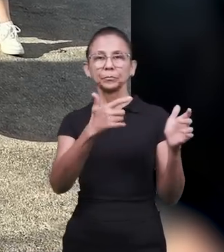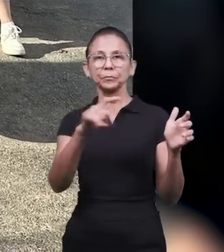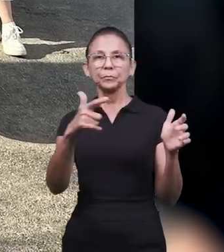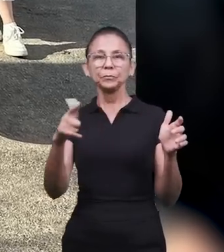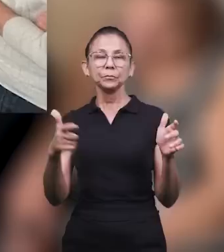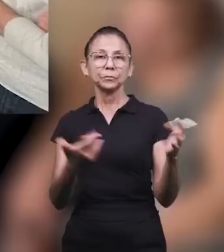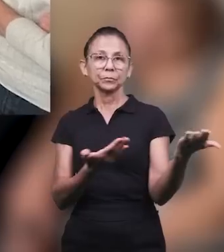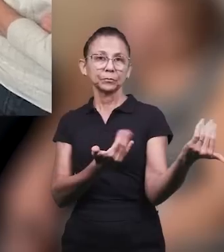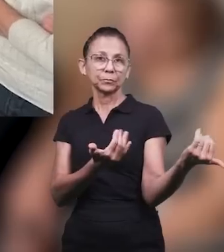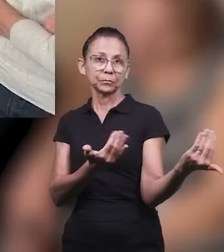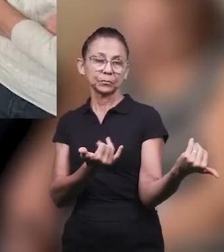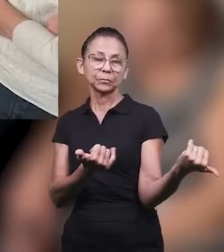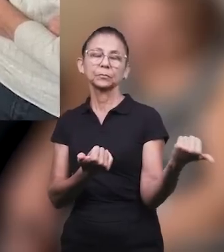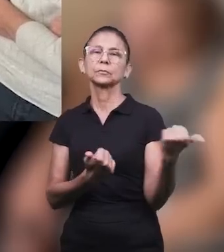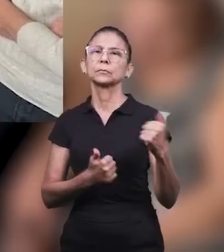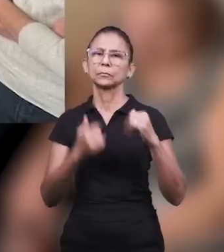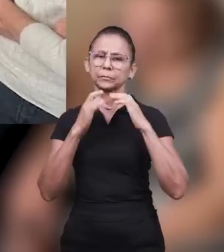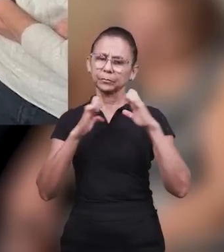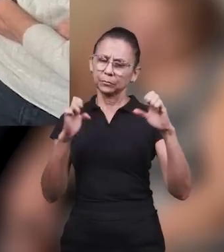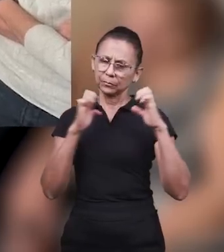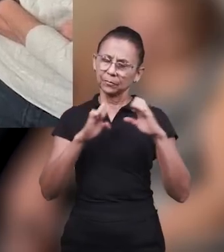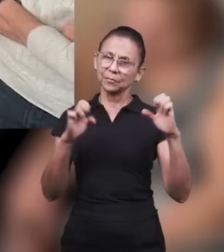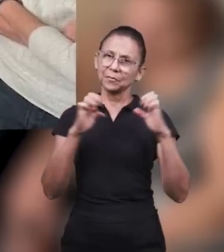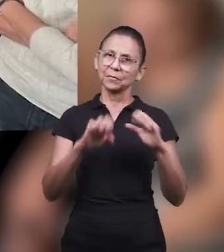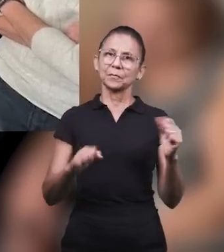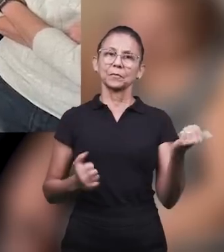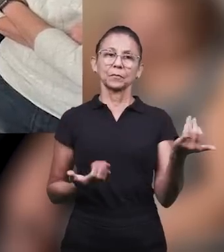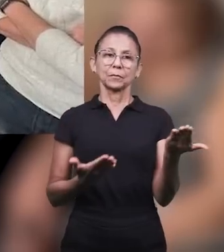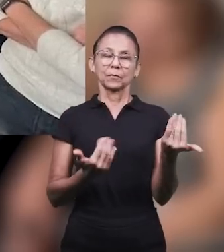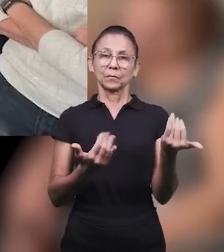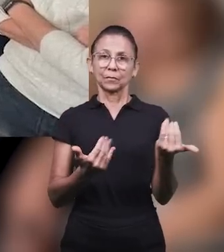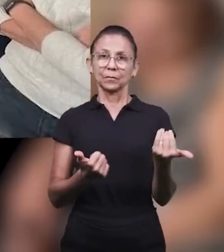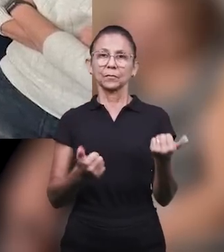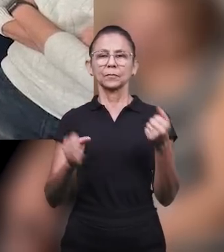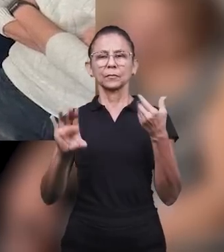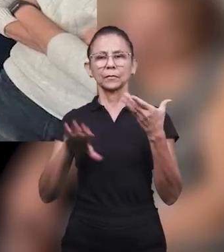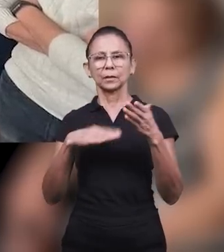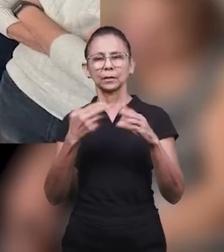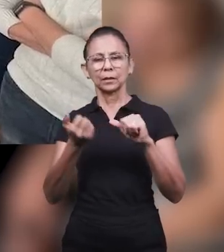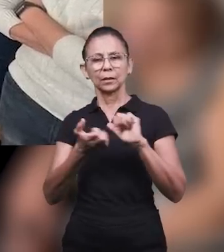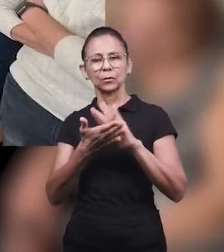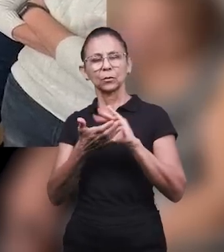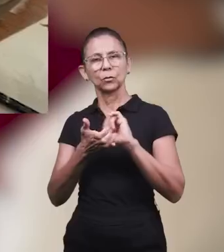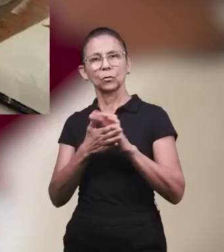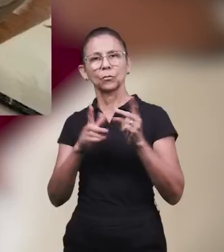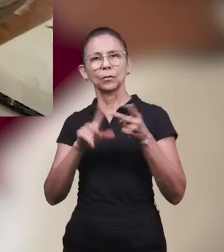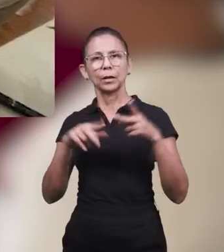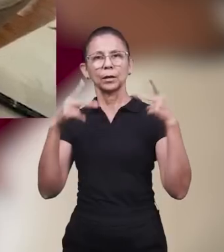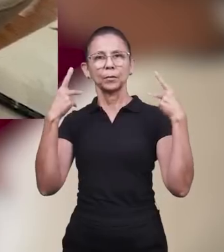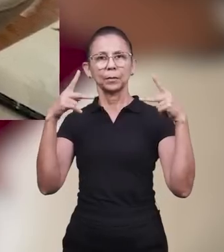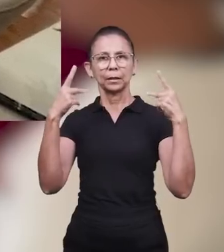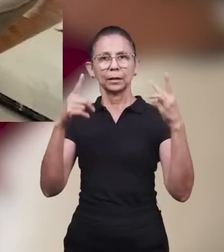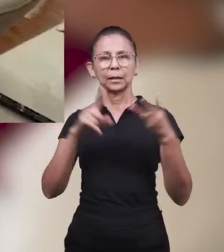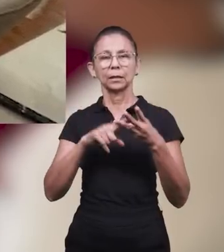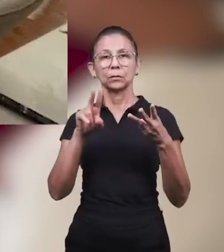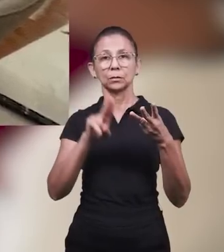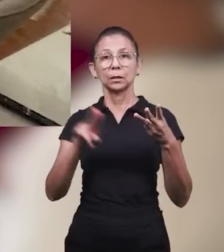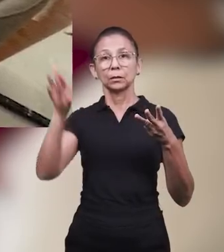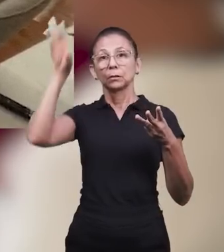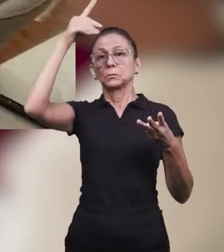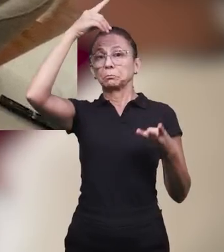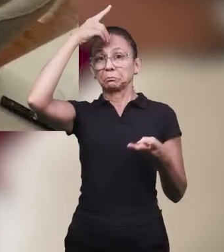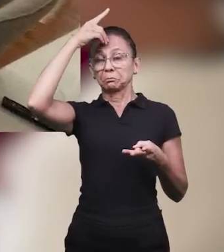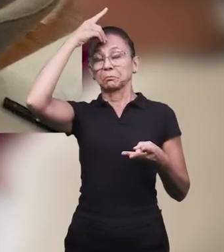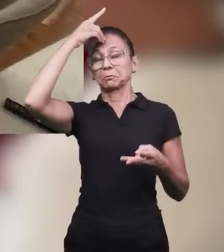a lares da ICM de Milford no sábado. Os jovens foram usados no louvor, na pregação da palavra e nos dons espirituais.